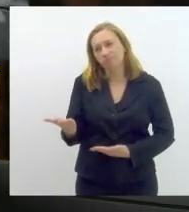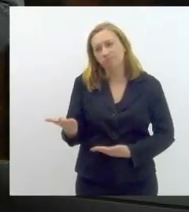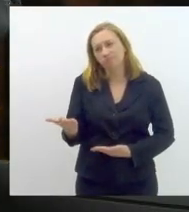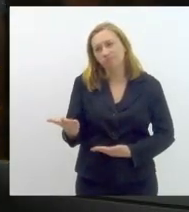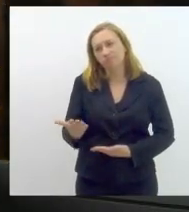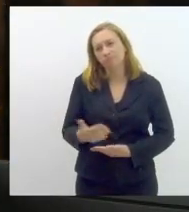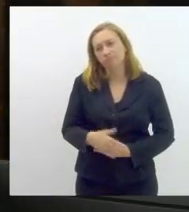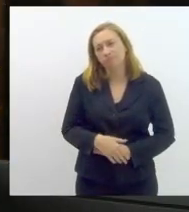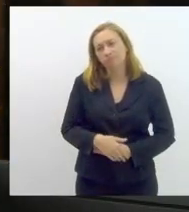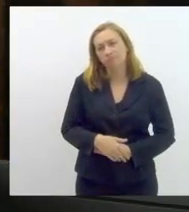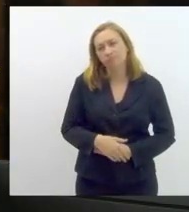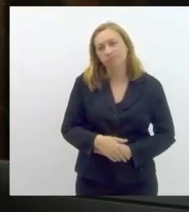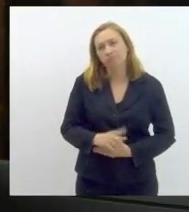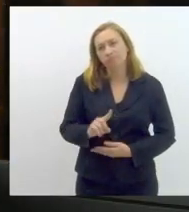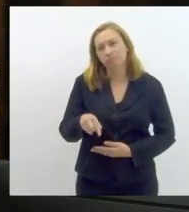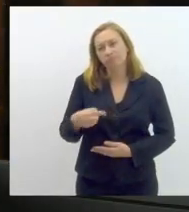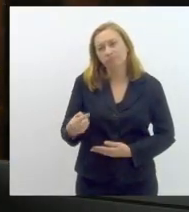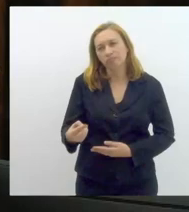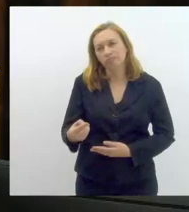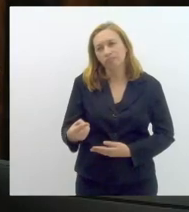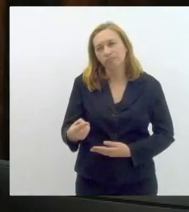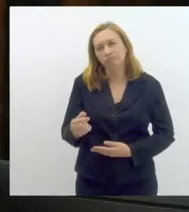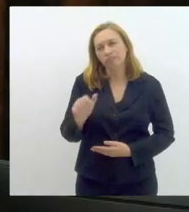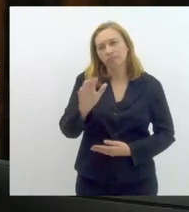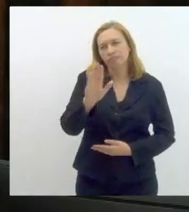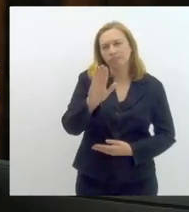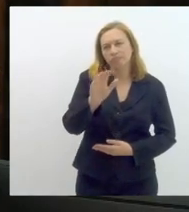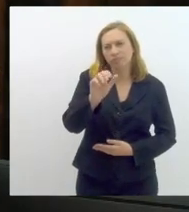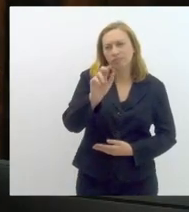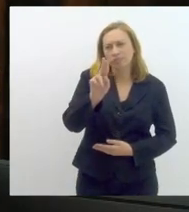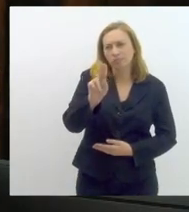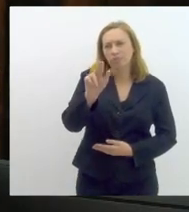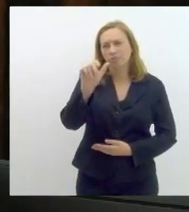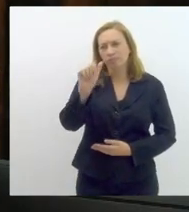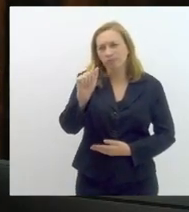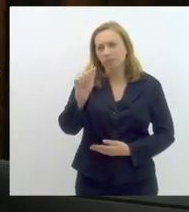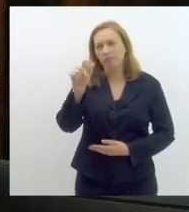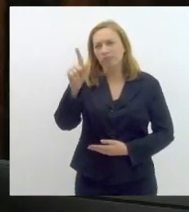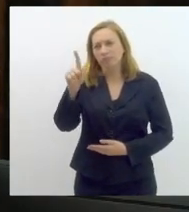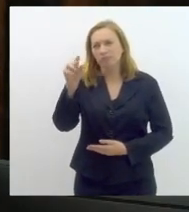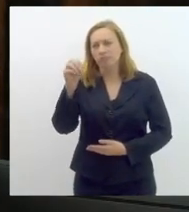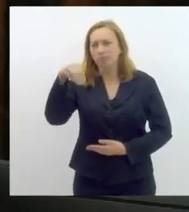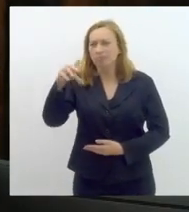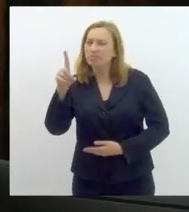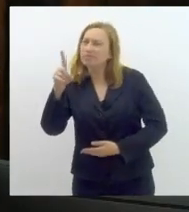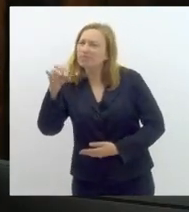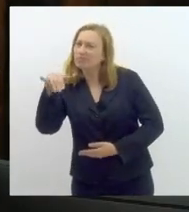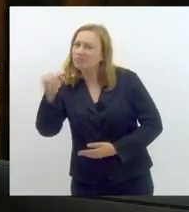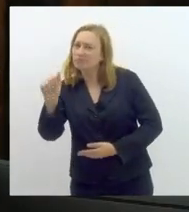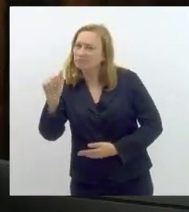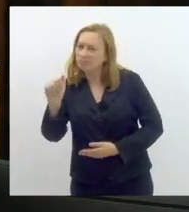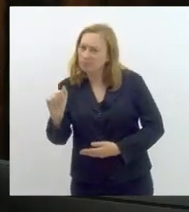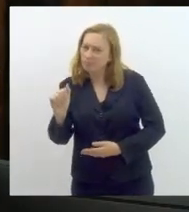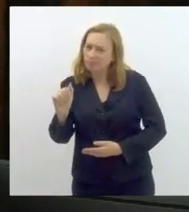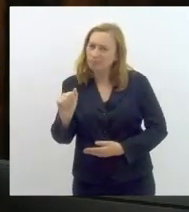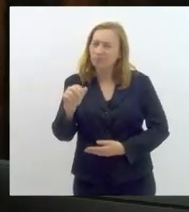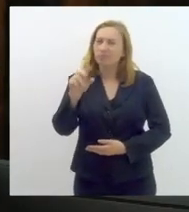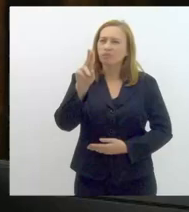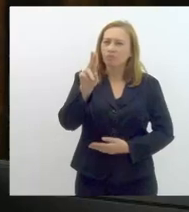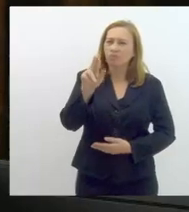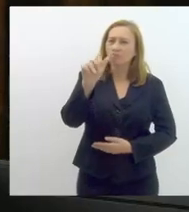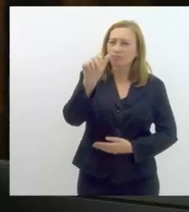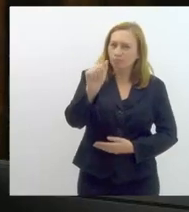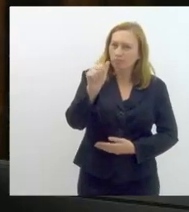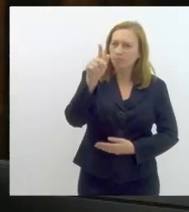tradução. Leva uma outra, Uapamutina, Uapamutina, como é que é? Uapamutina, bem